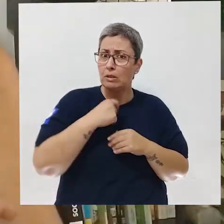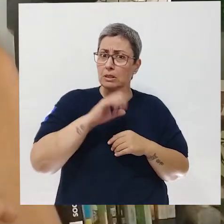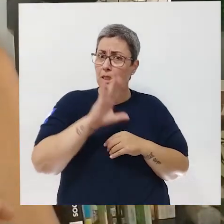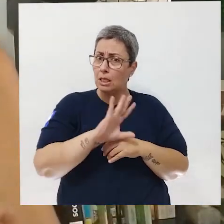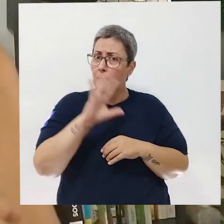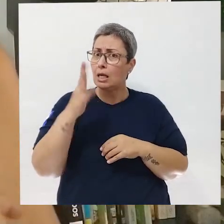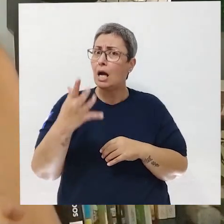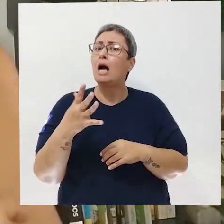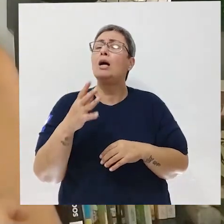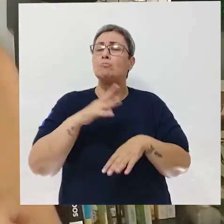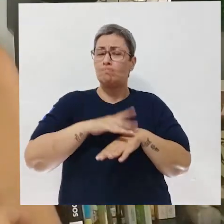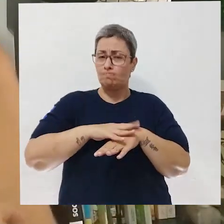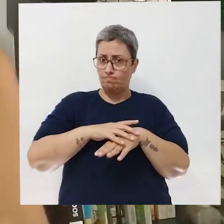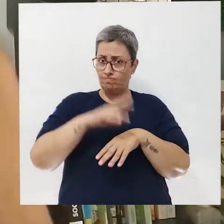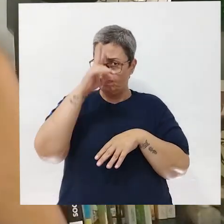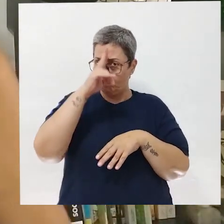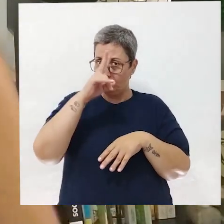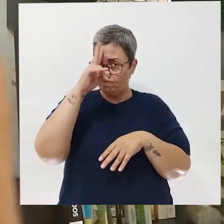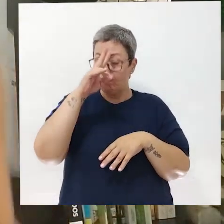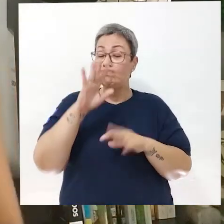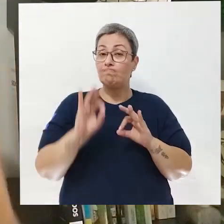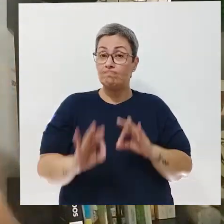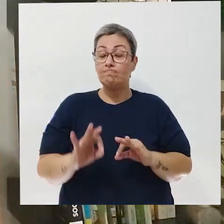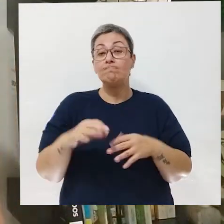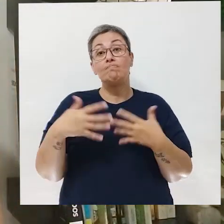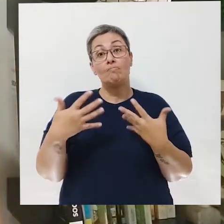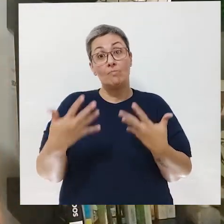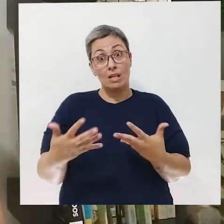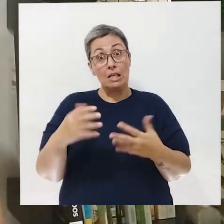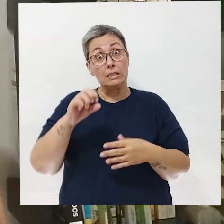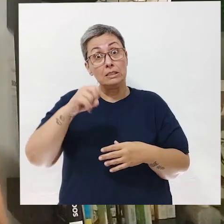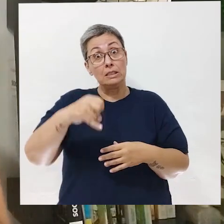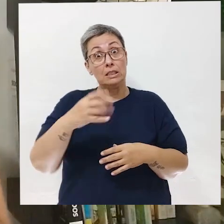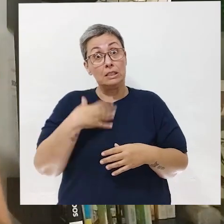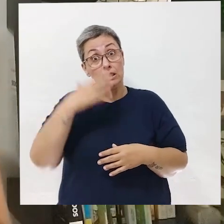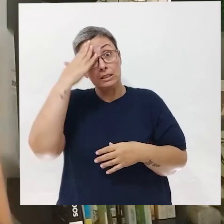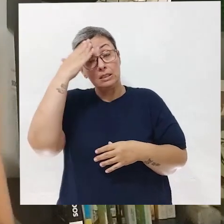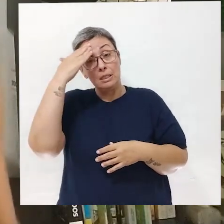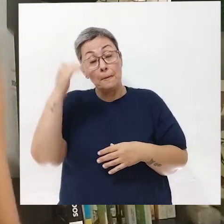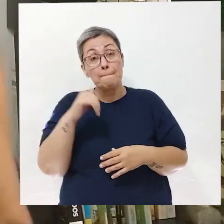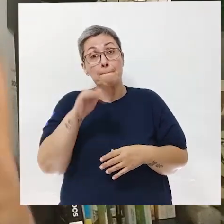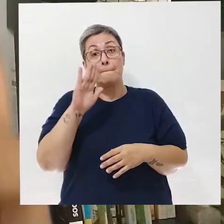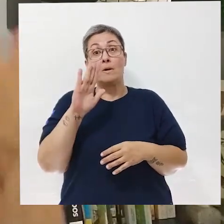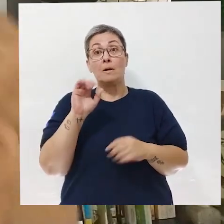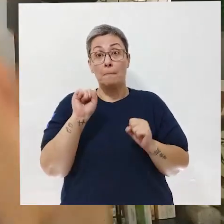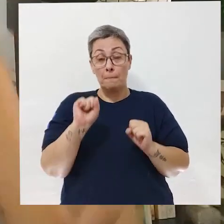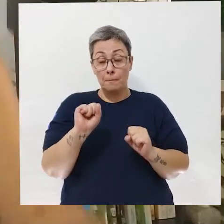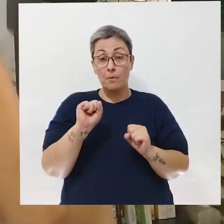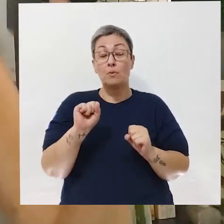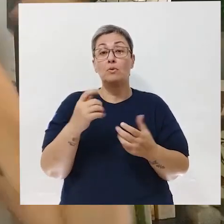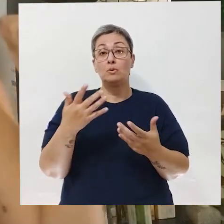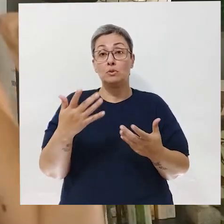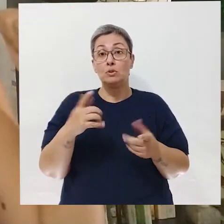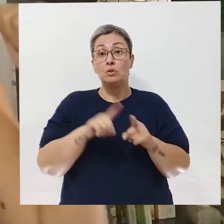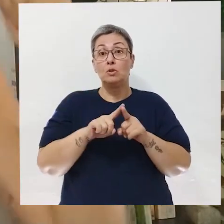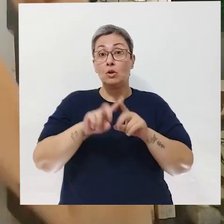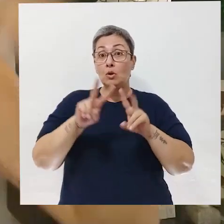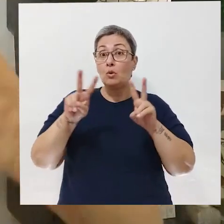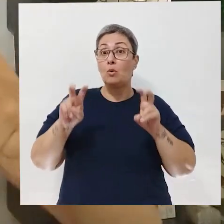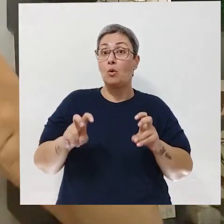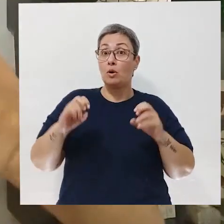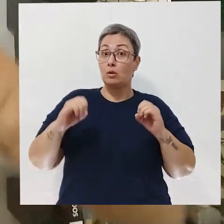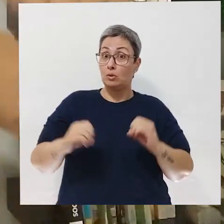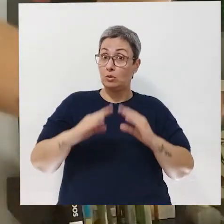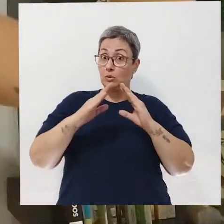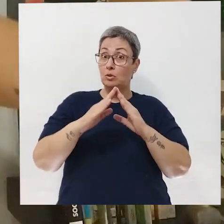da doença. É, lembram? Uhum. E sim, se você quiser saber um pouquinho mais sobre esse assunto que a gente falou na aula passada,